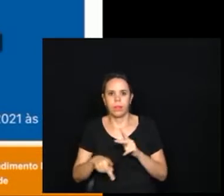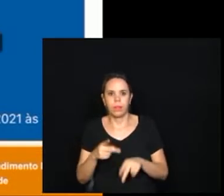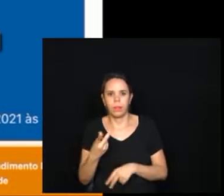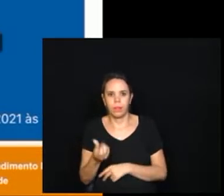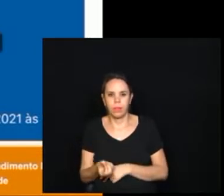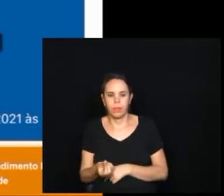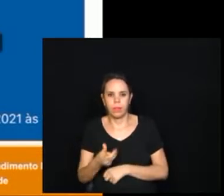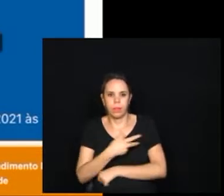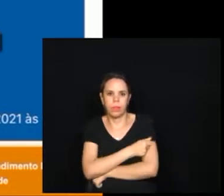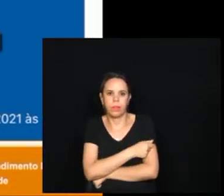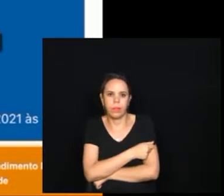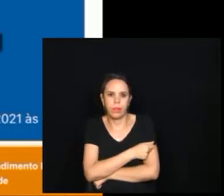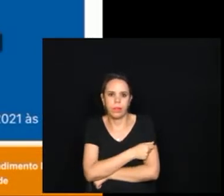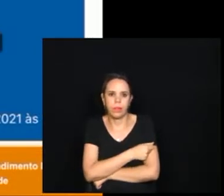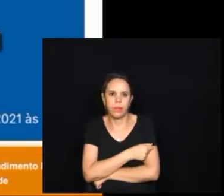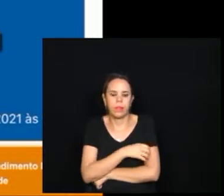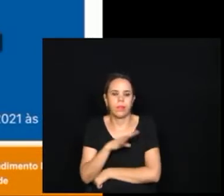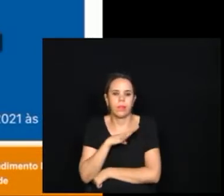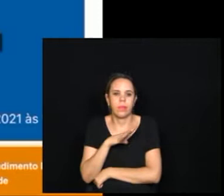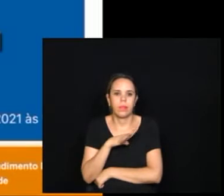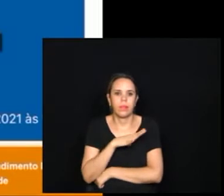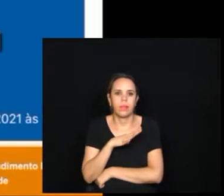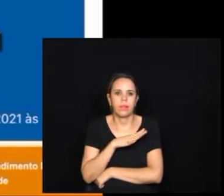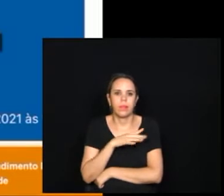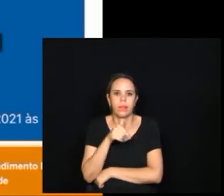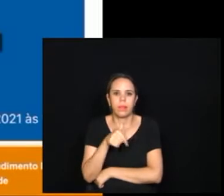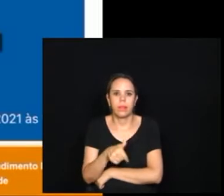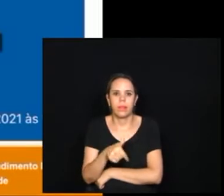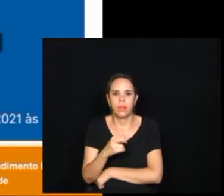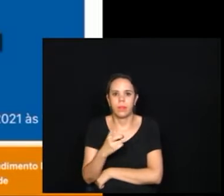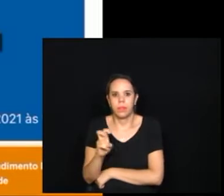1.654.026 doses aplicadas na cidade,